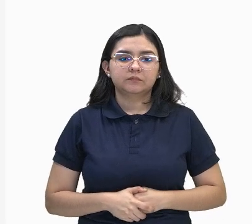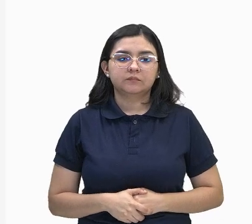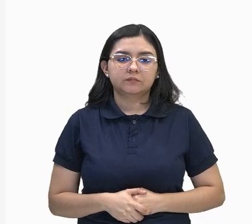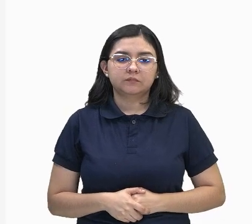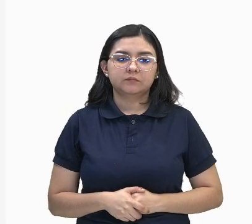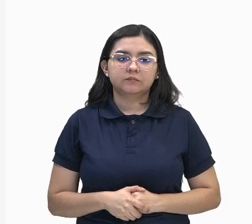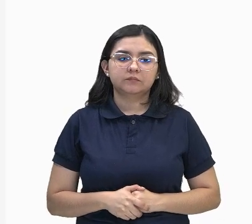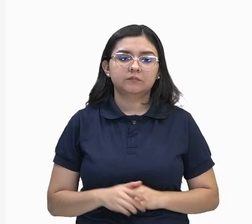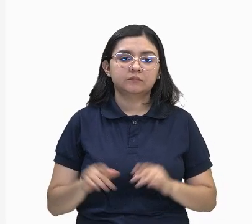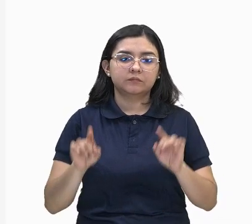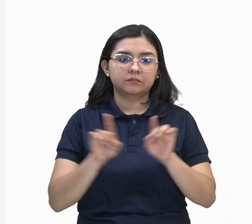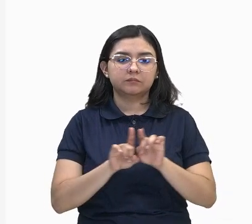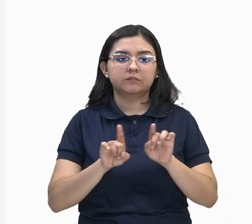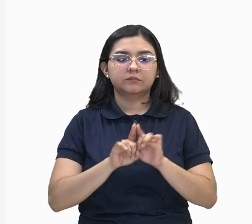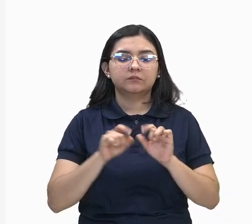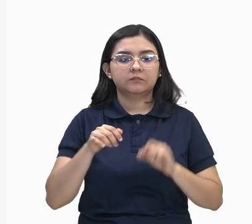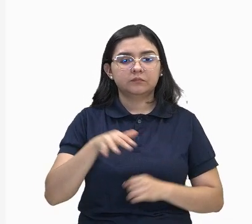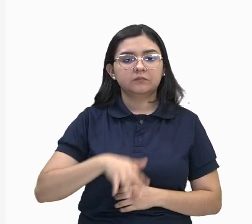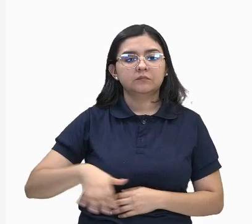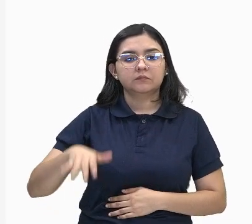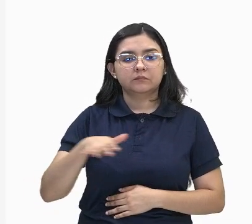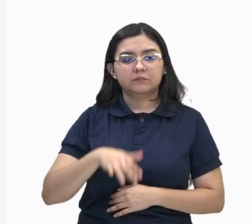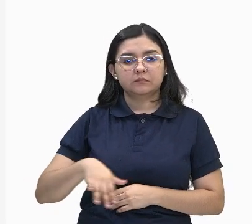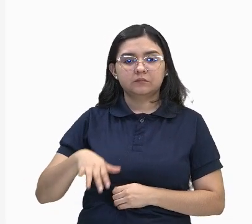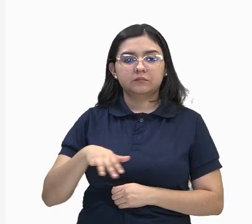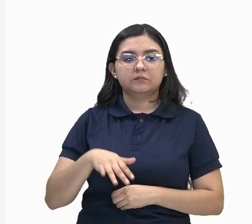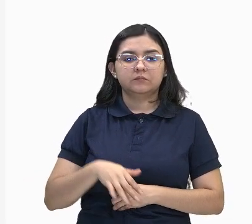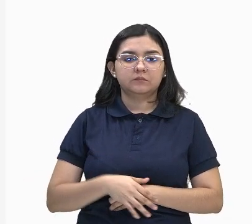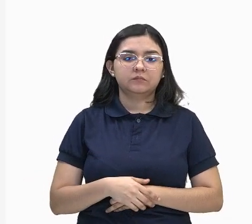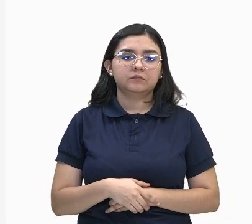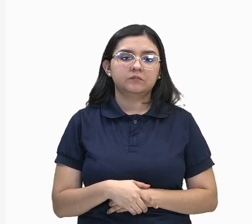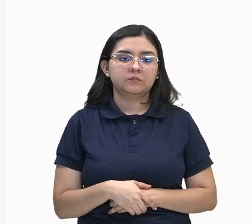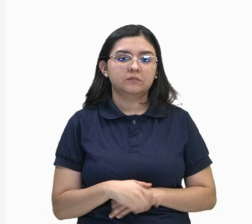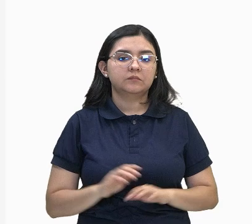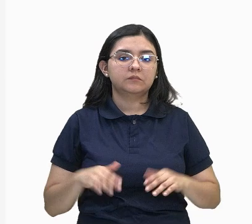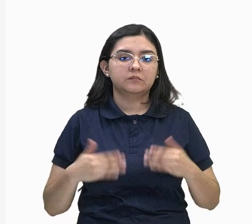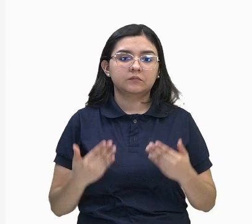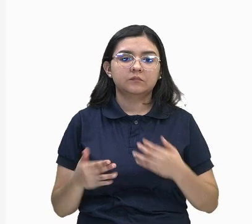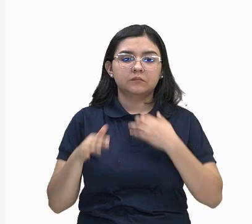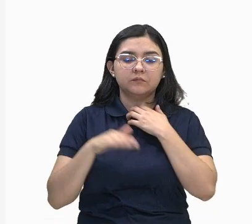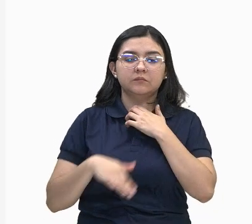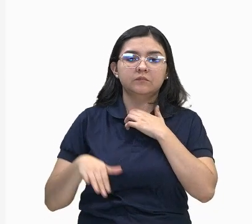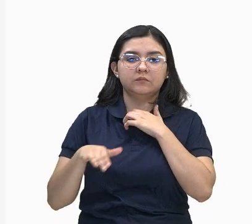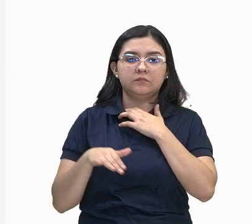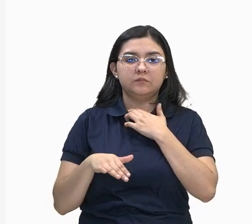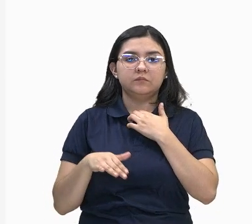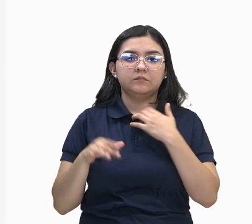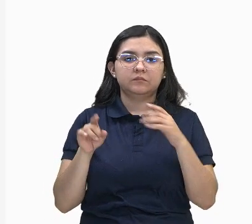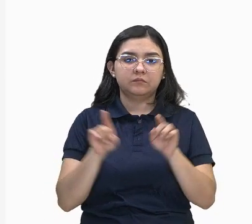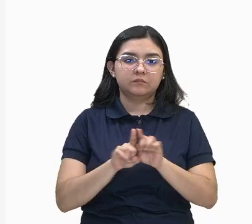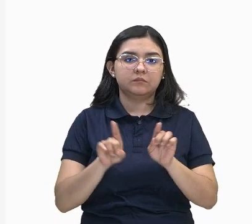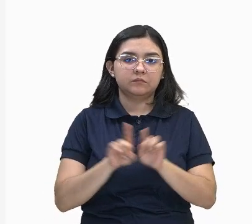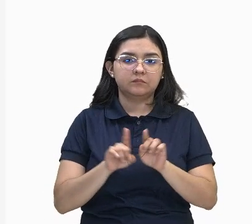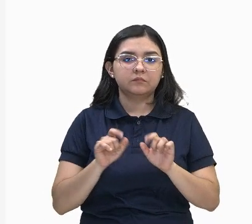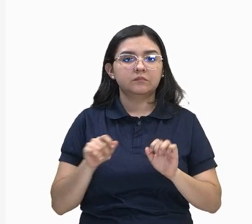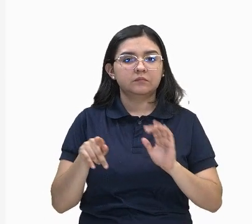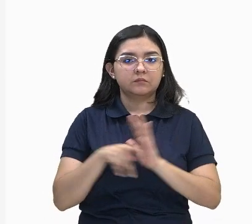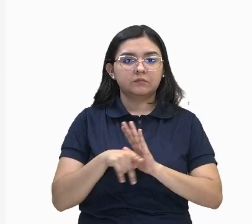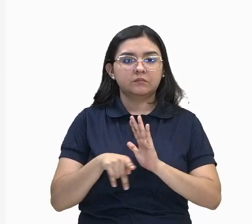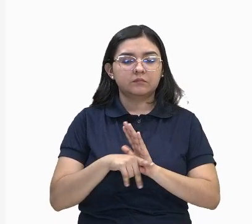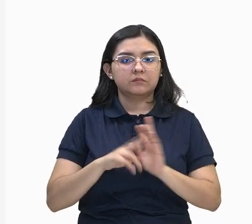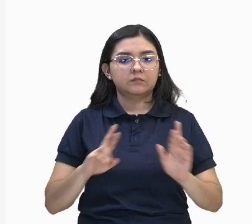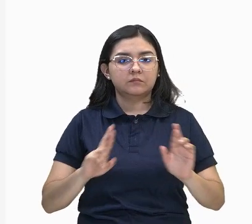bem como o meio ambiente. Sim, o meio ambiente também faz parte desta